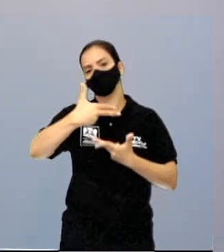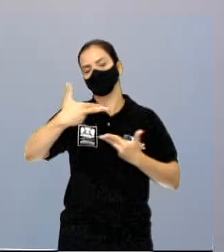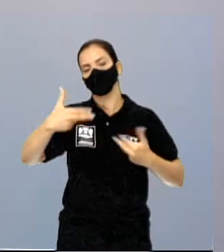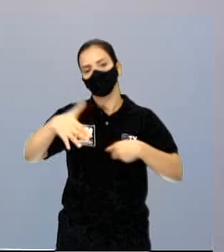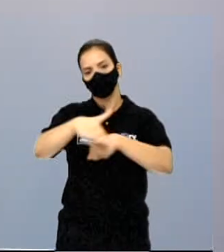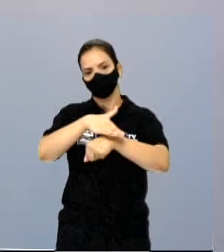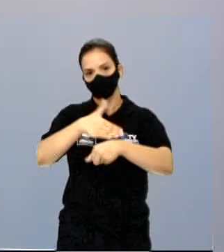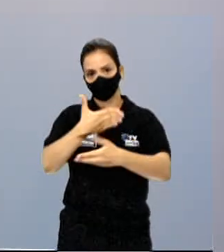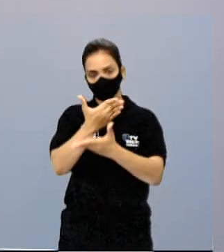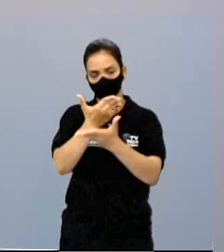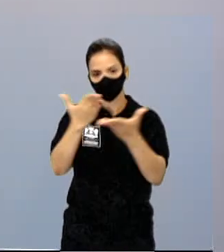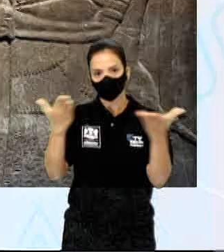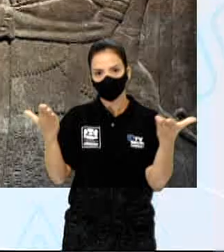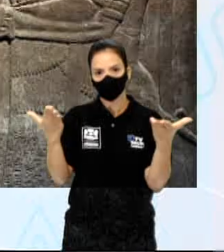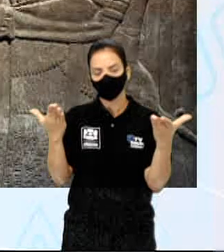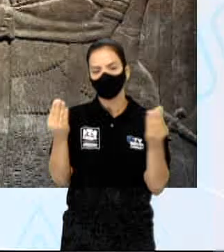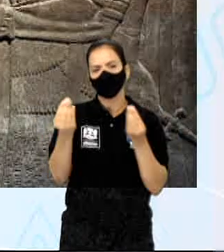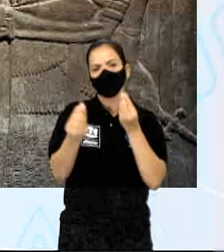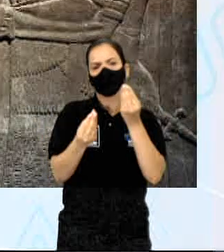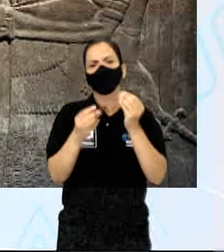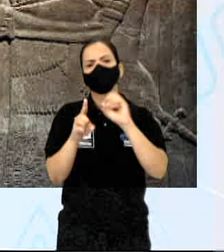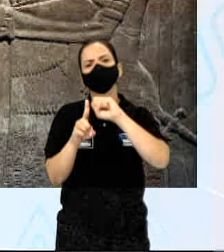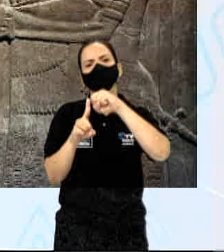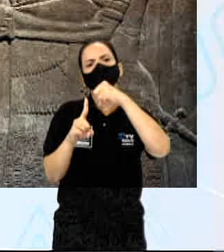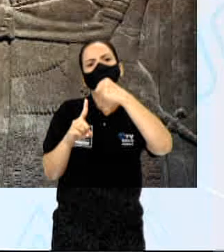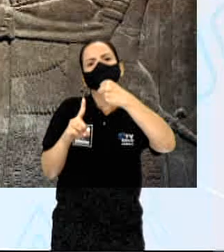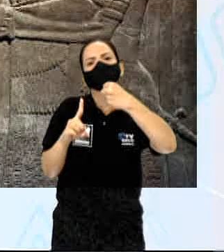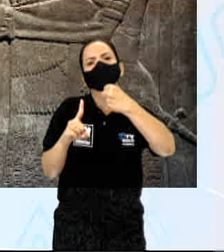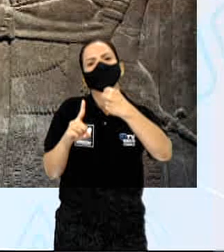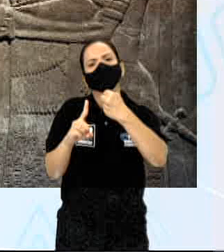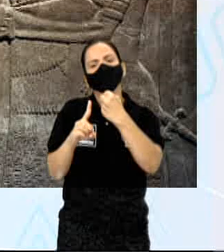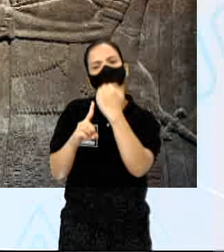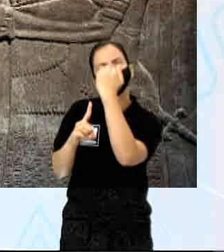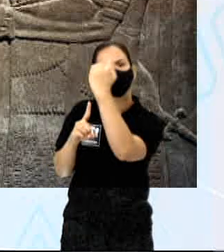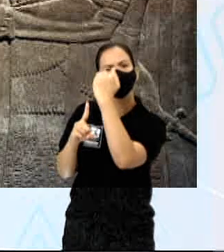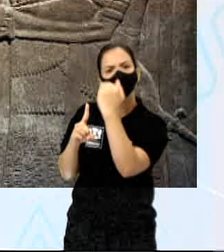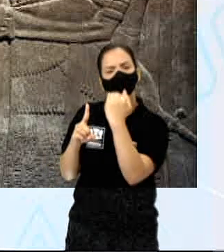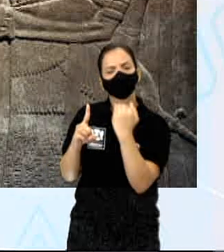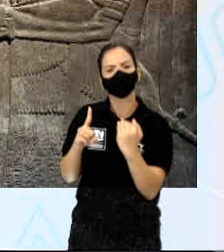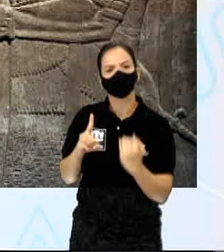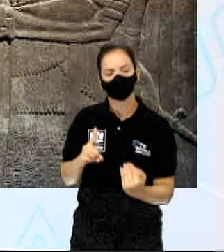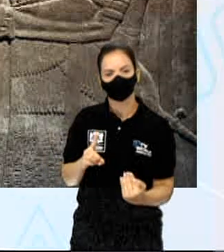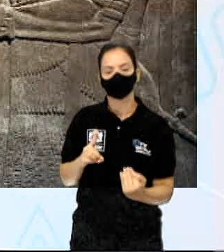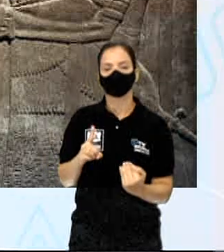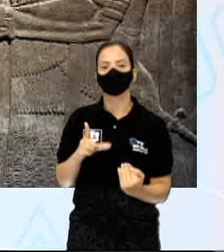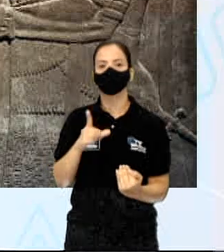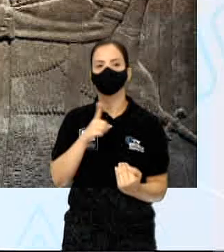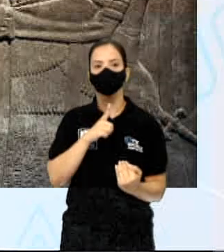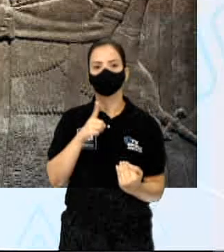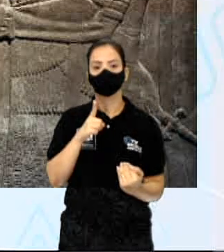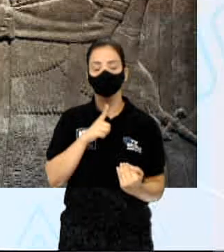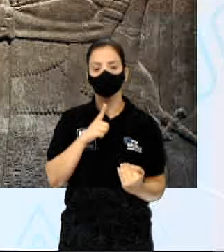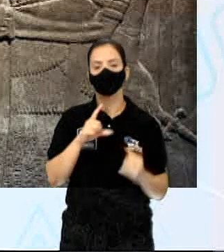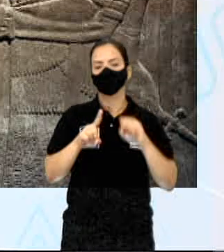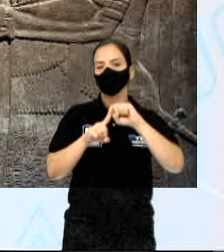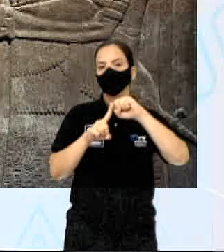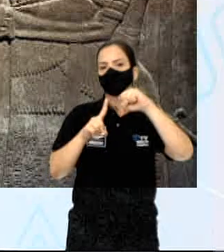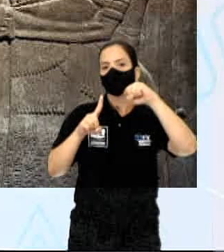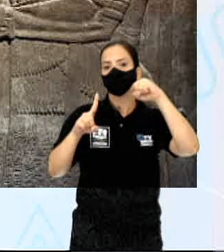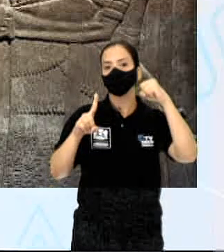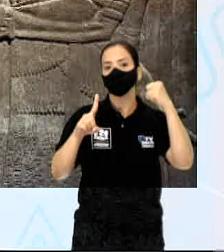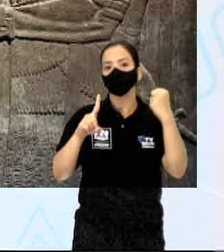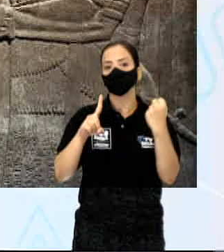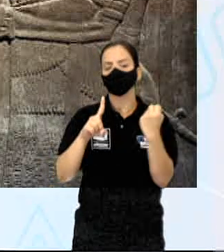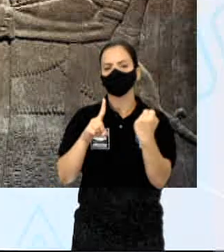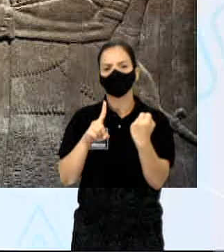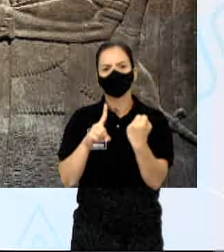vocês é sobre a questão da sociedade, como ela estava estruturada, tá? Nós tínhamos aí uma sociedade